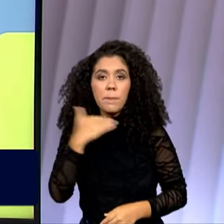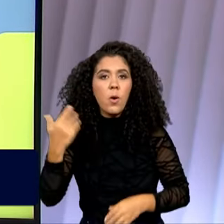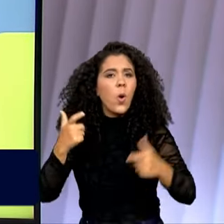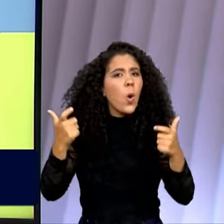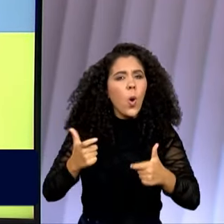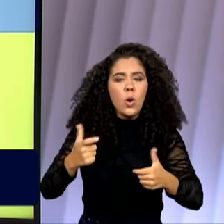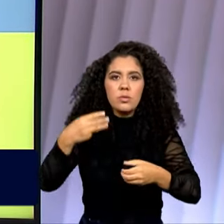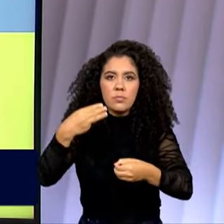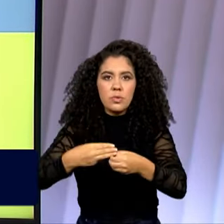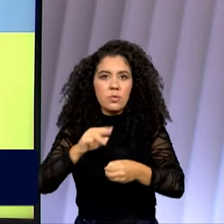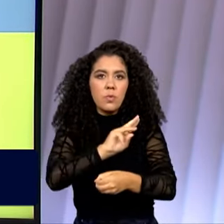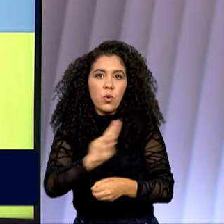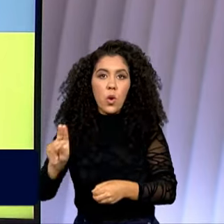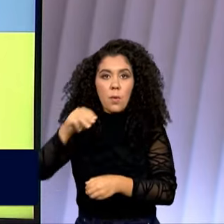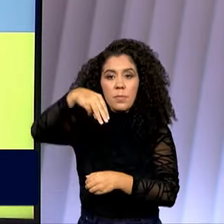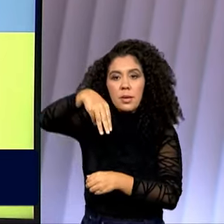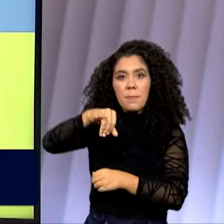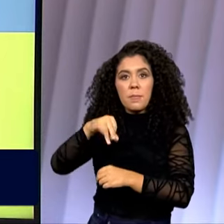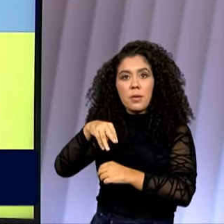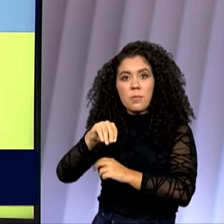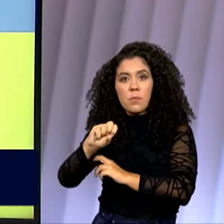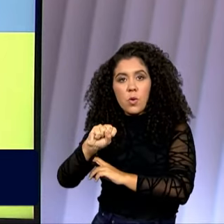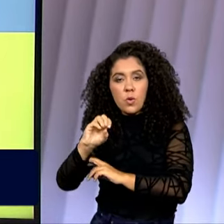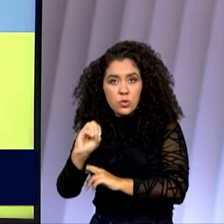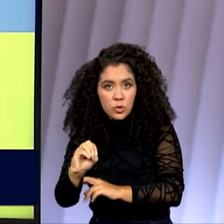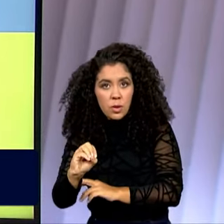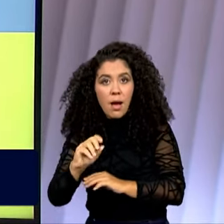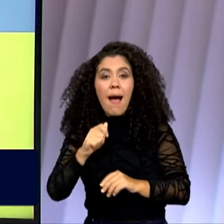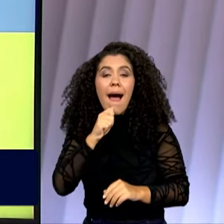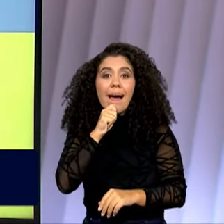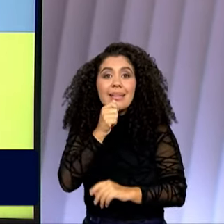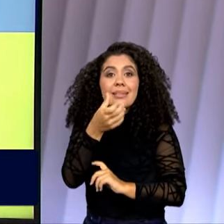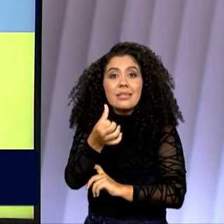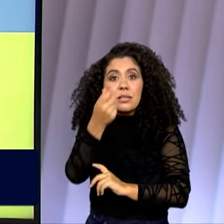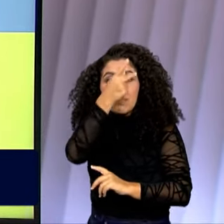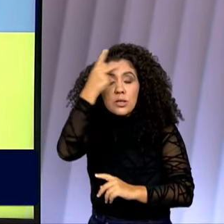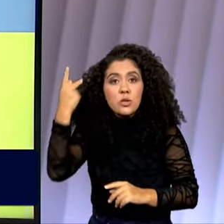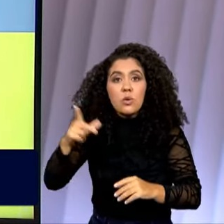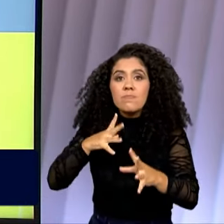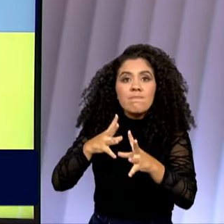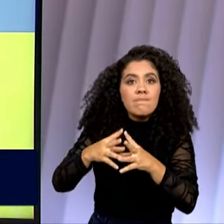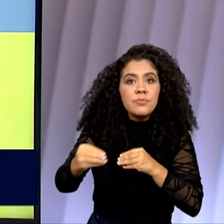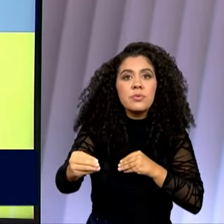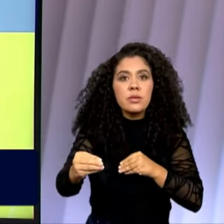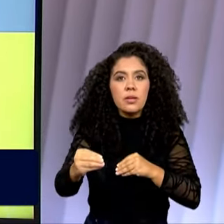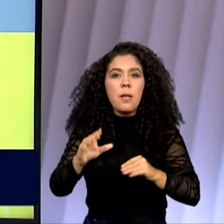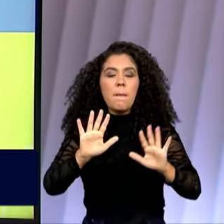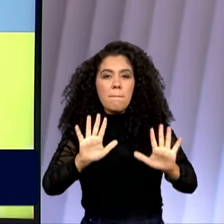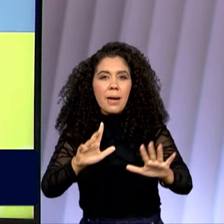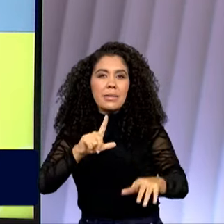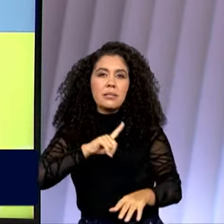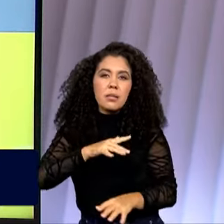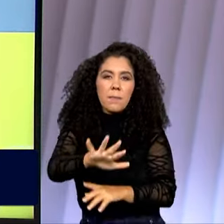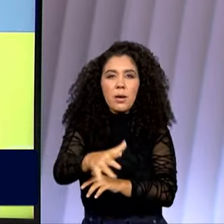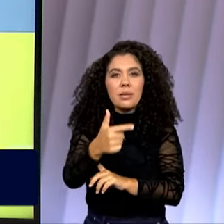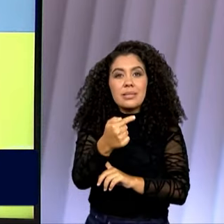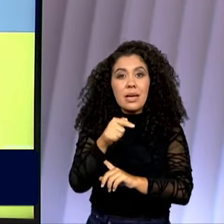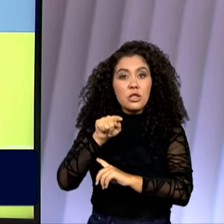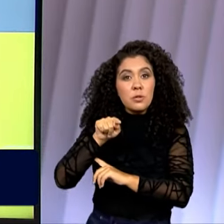6 pessoas continuam desaparecidas no estado. A estimativa é que haja mais de 7 mil desalojados